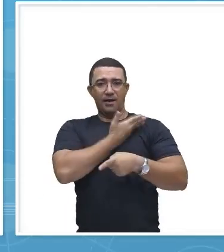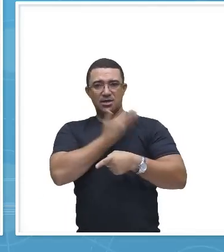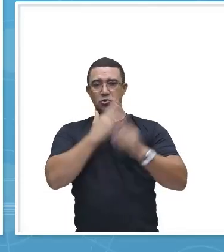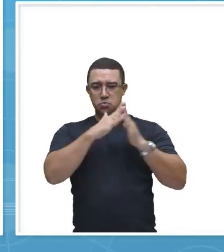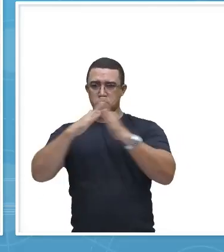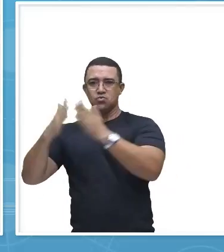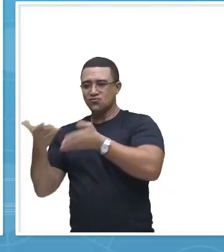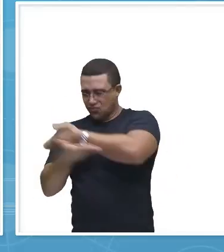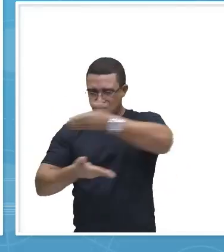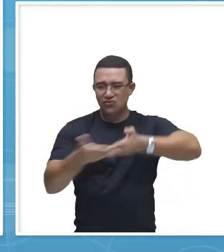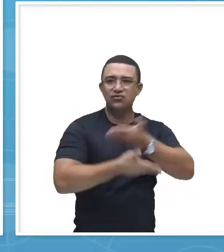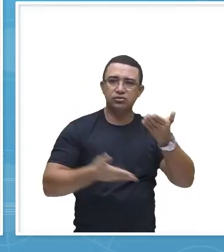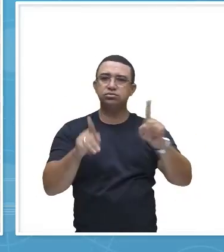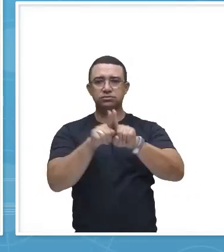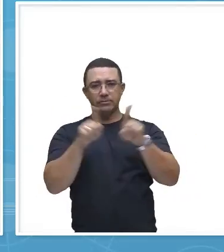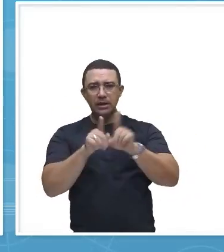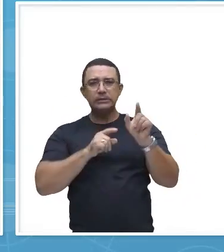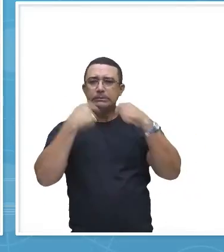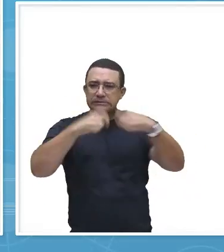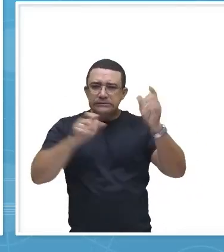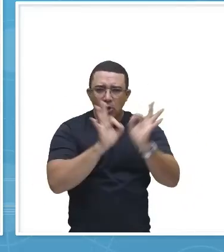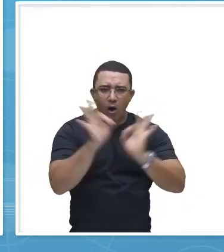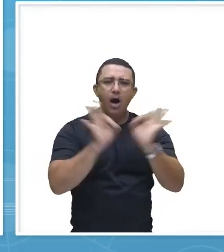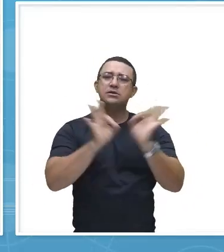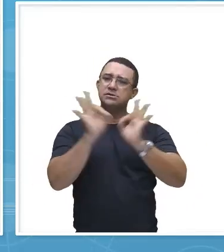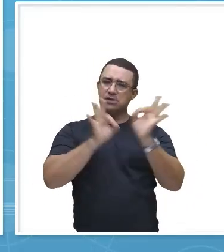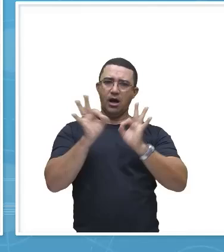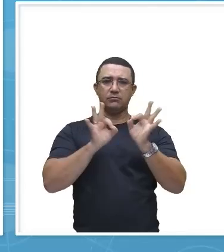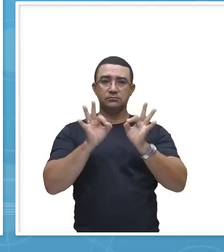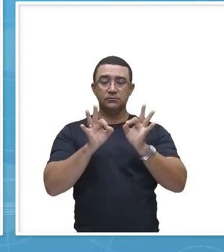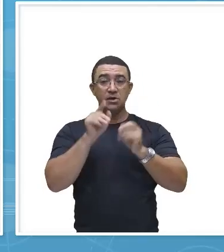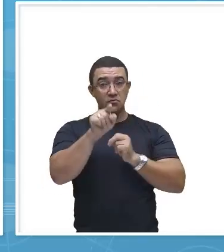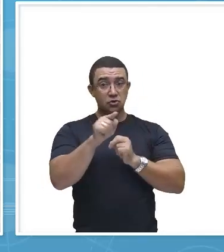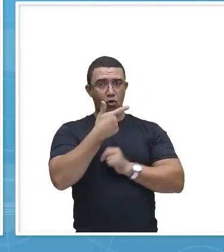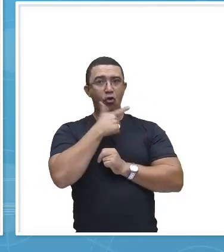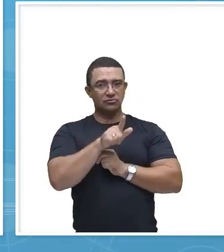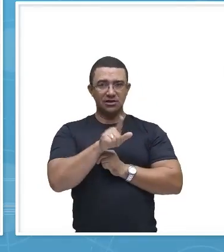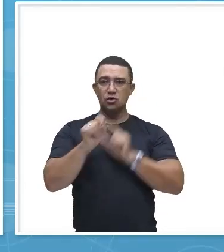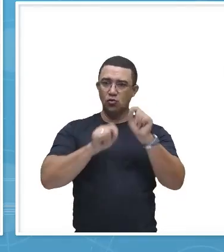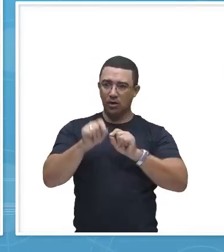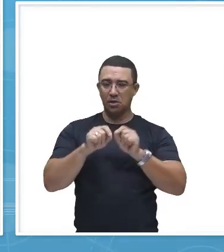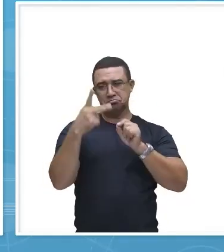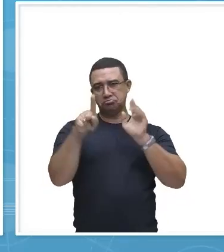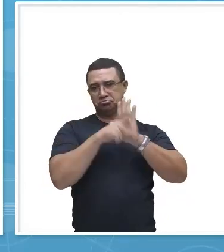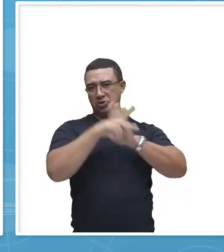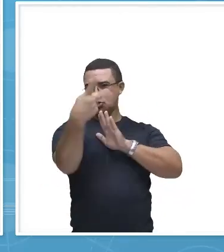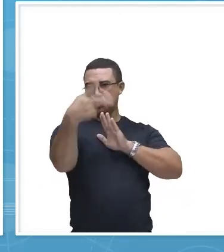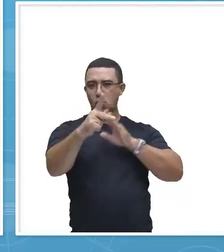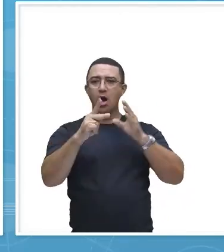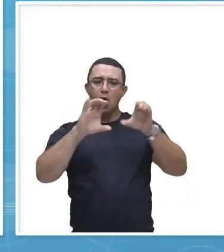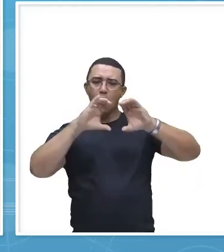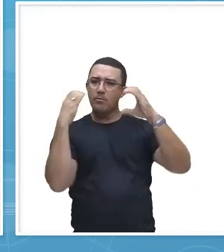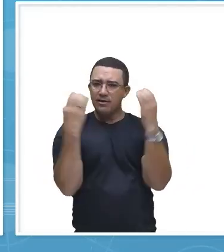organização social. Se organizem, se mobilizem. Quanto mais vocês puderem se organizar nas suas comunidades, nos seus